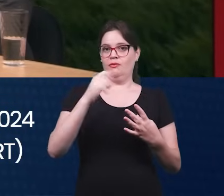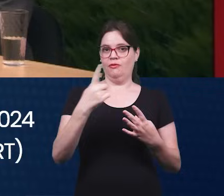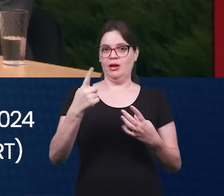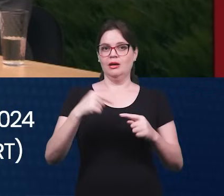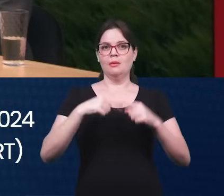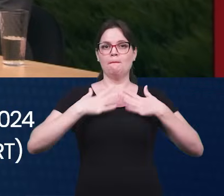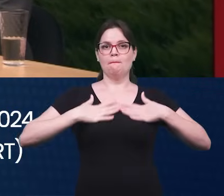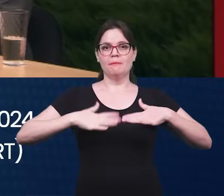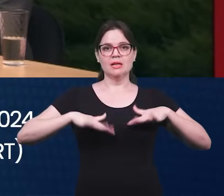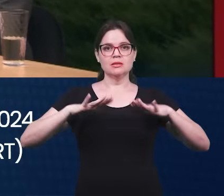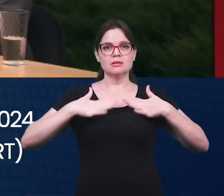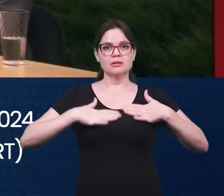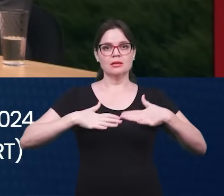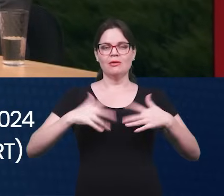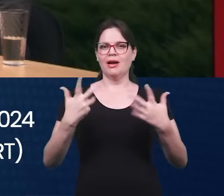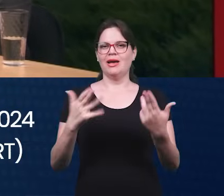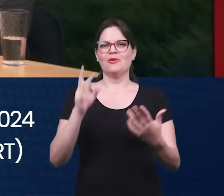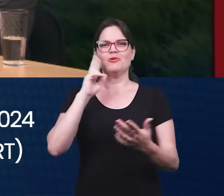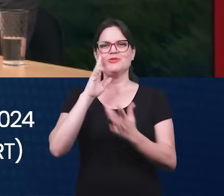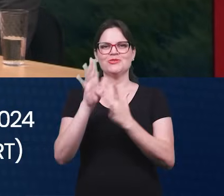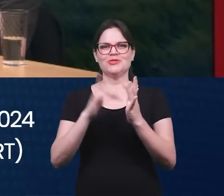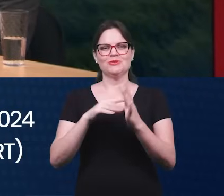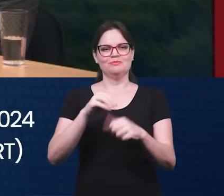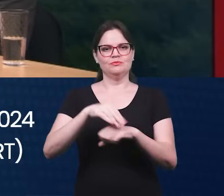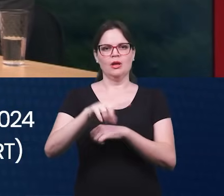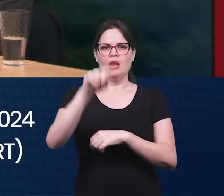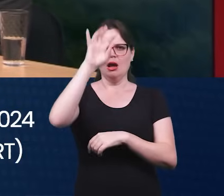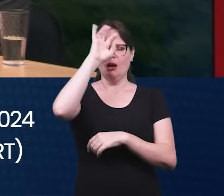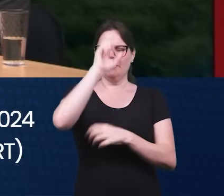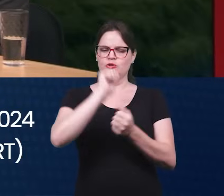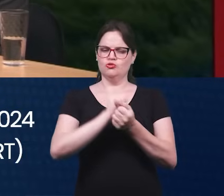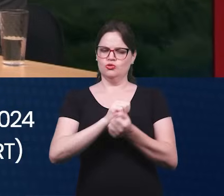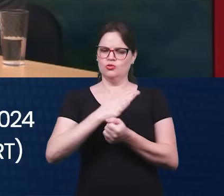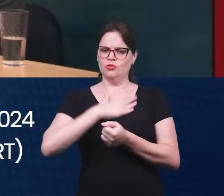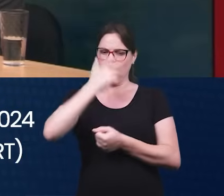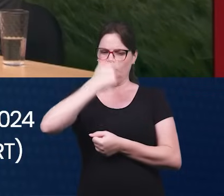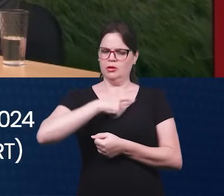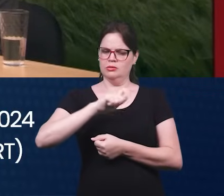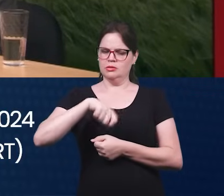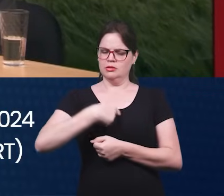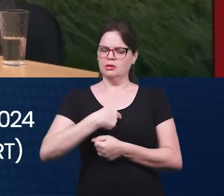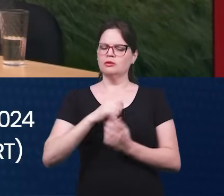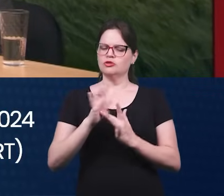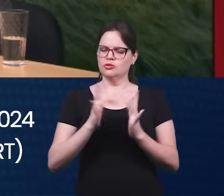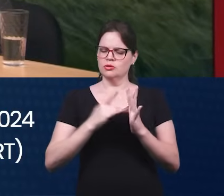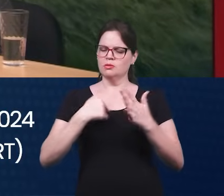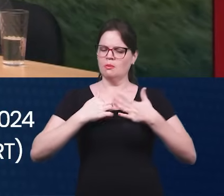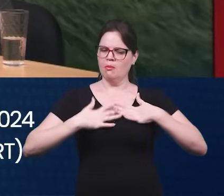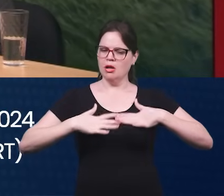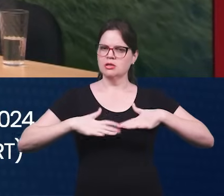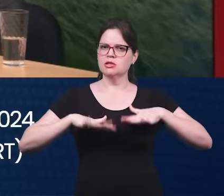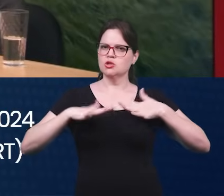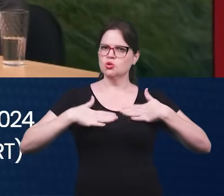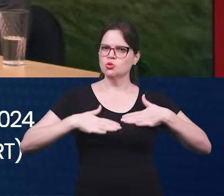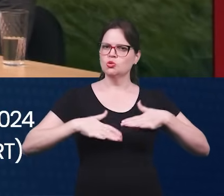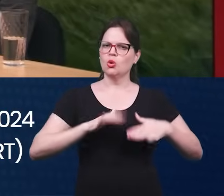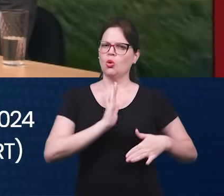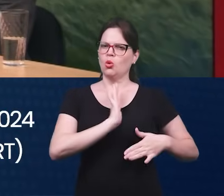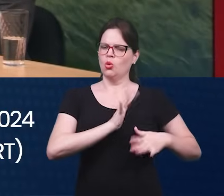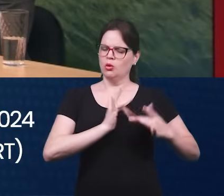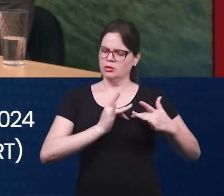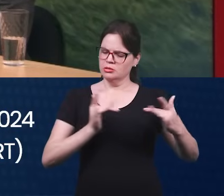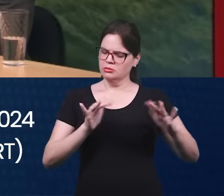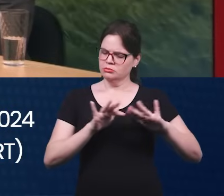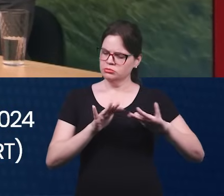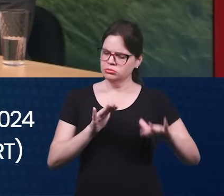aprendei de mim que sou manso você vai aprender não vou aprender do pastor não você vai aprender de Jesus que ele é manso e humilde coração e